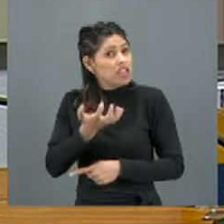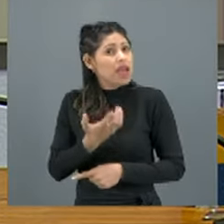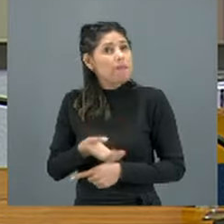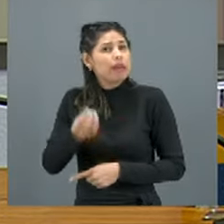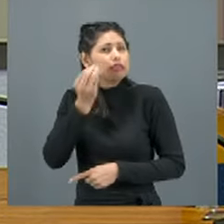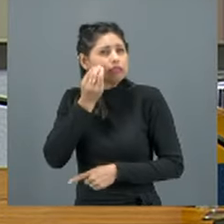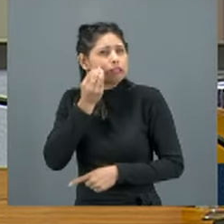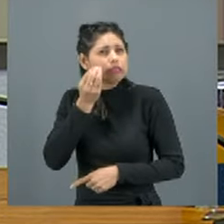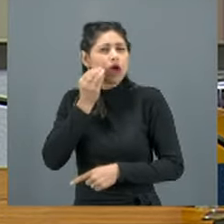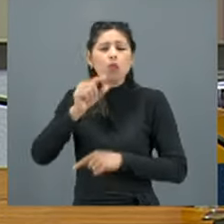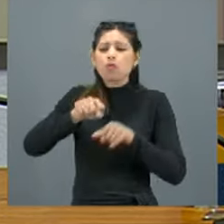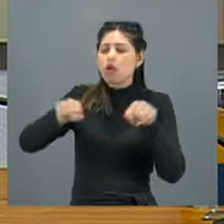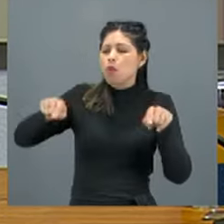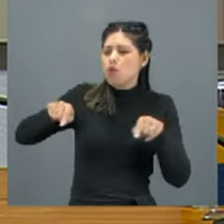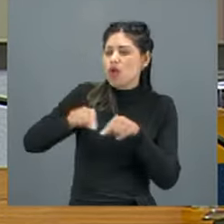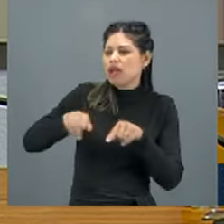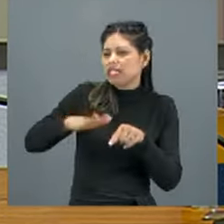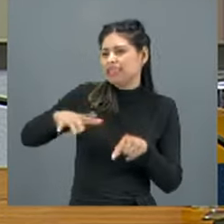tem, aí não tem recurso.